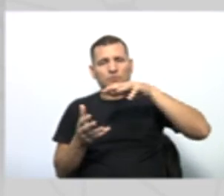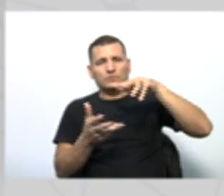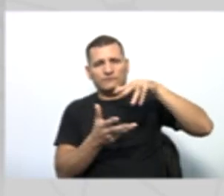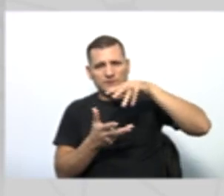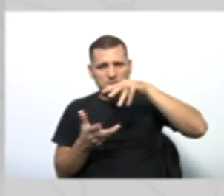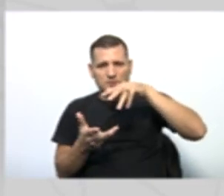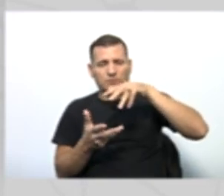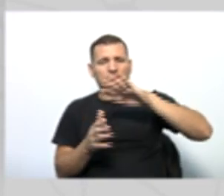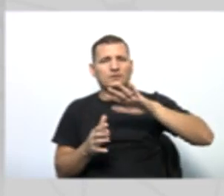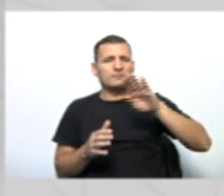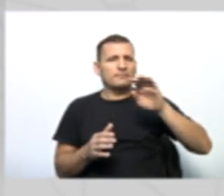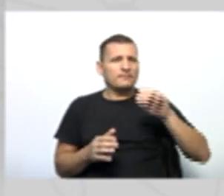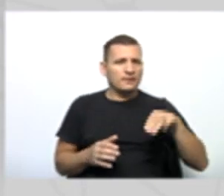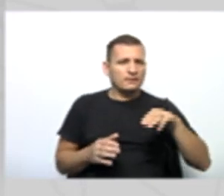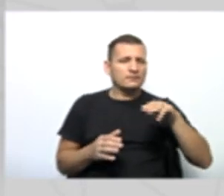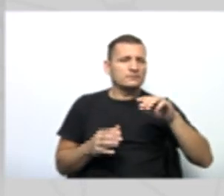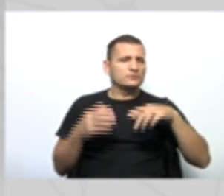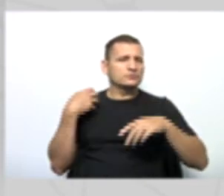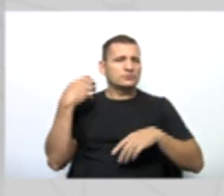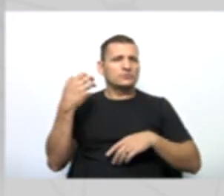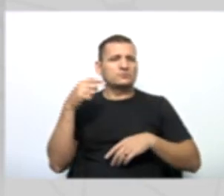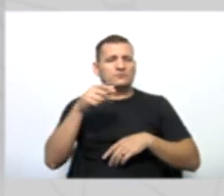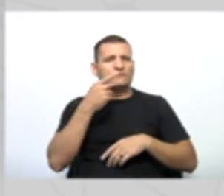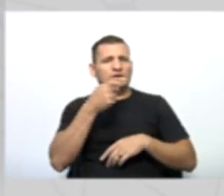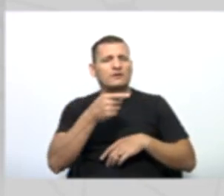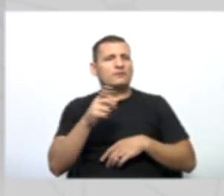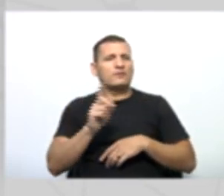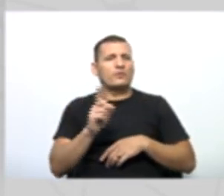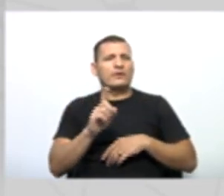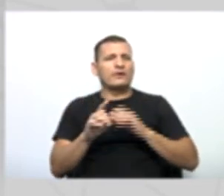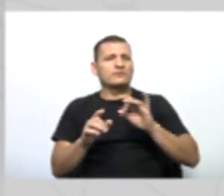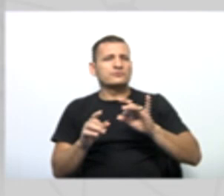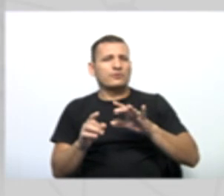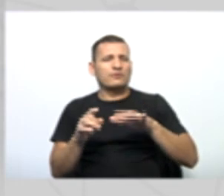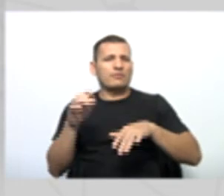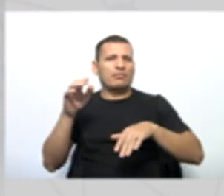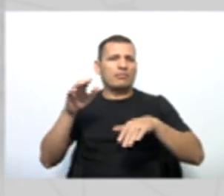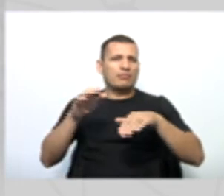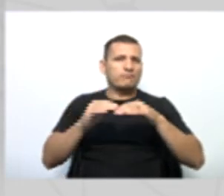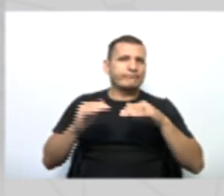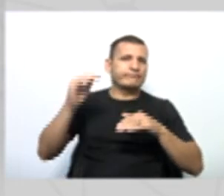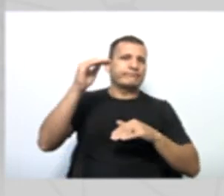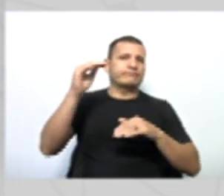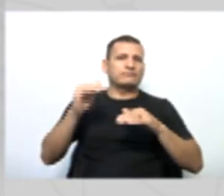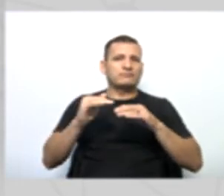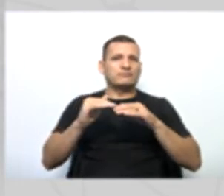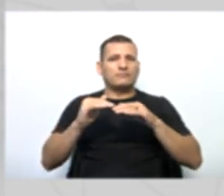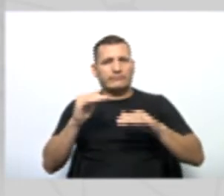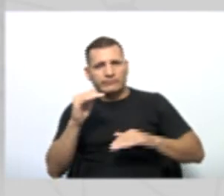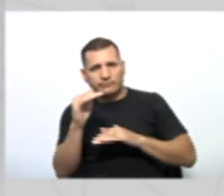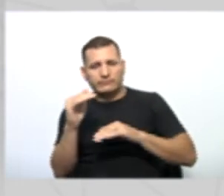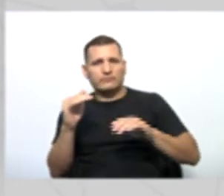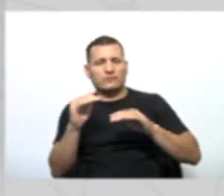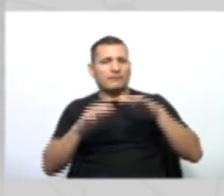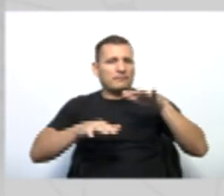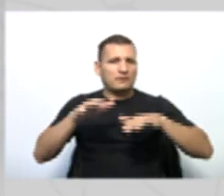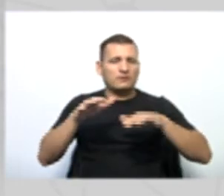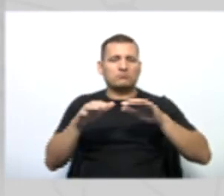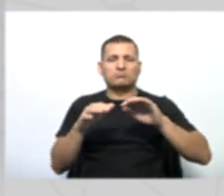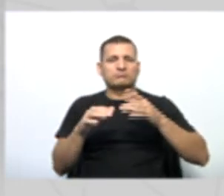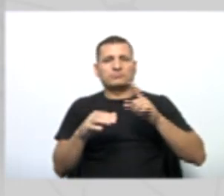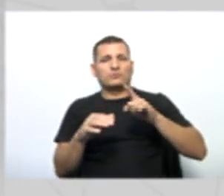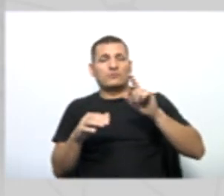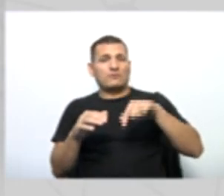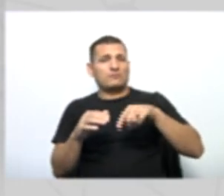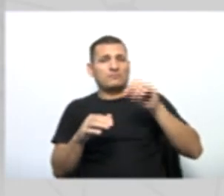para Sócrates, não é algo relativo ou subjetivo, mas é algo que faz parte de todo ser humano